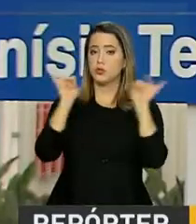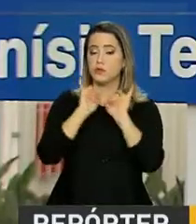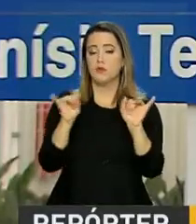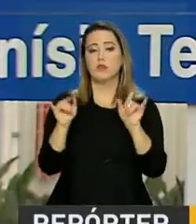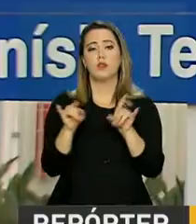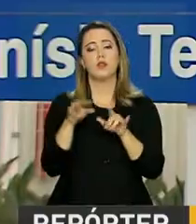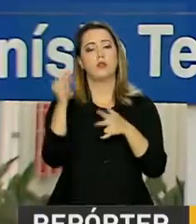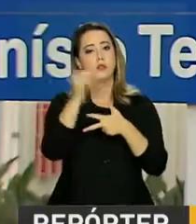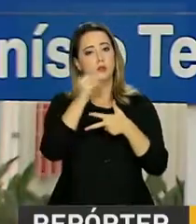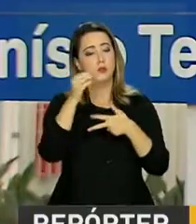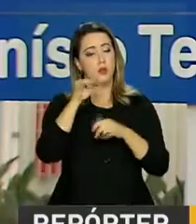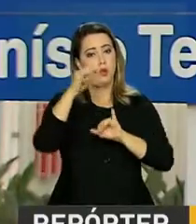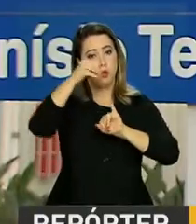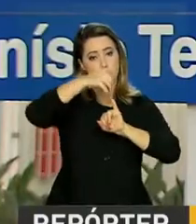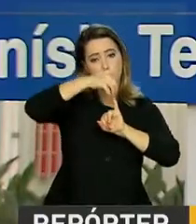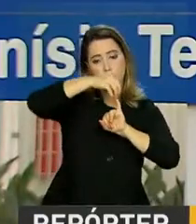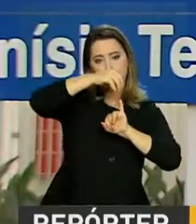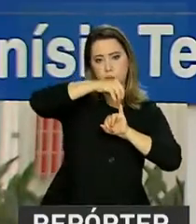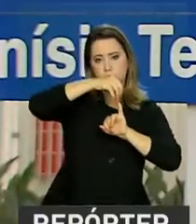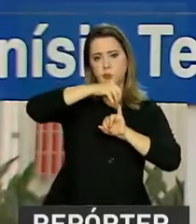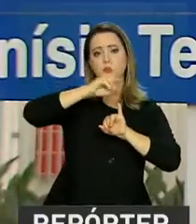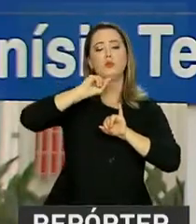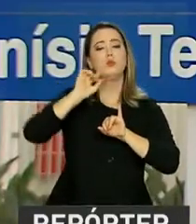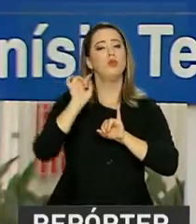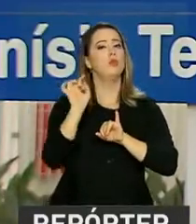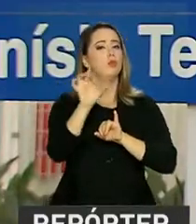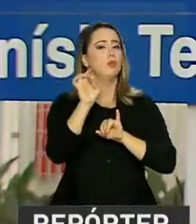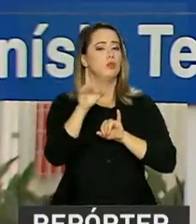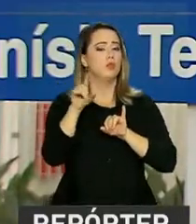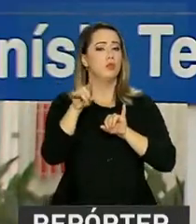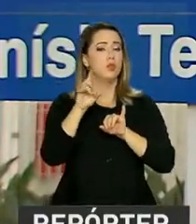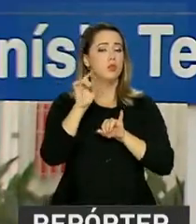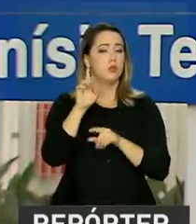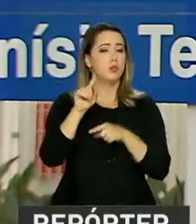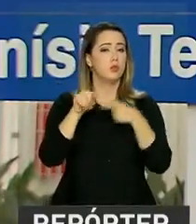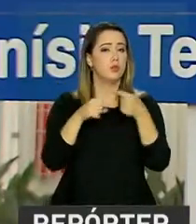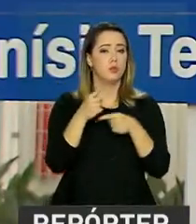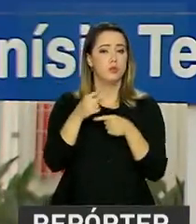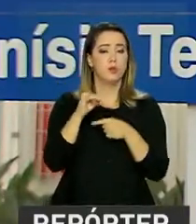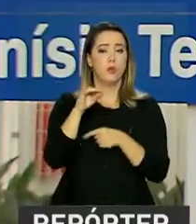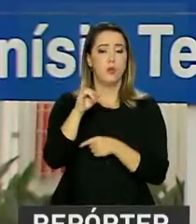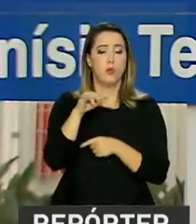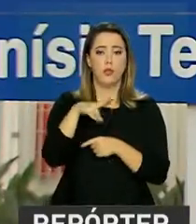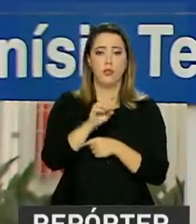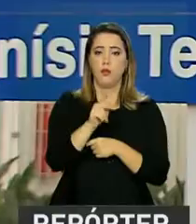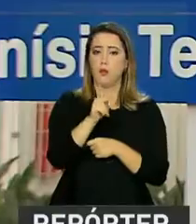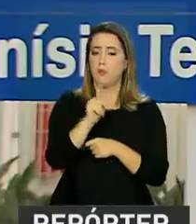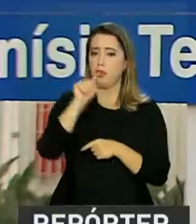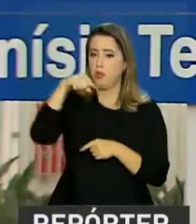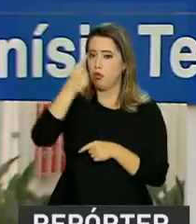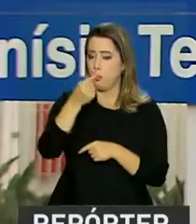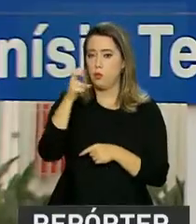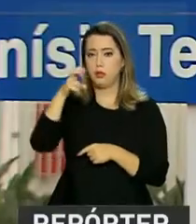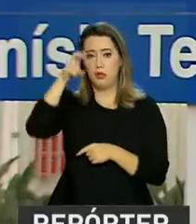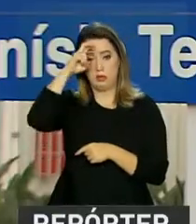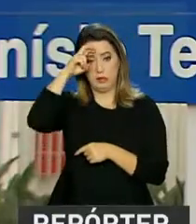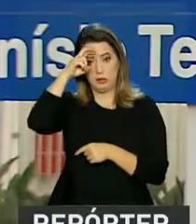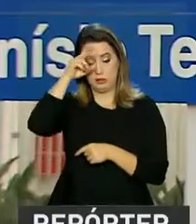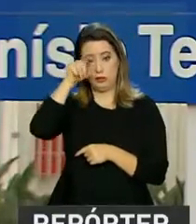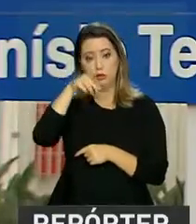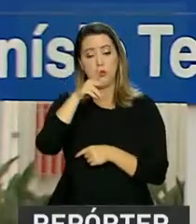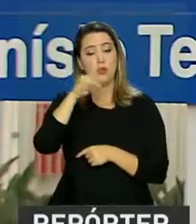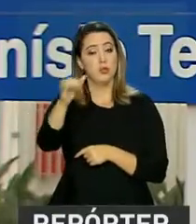pelo Instituto Nacional de Estudos e Pesquisas Educacionais Anísio Teixeira, o INEP, até a próxima quinta-feira,